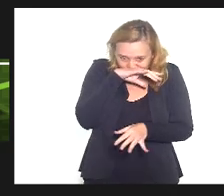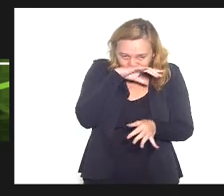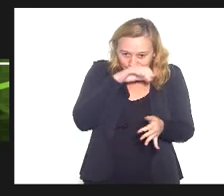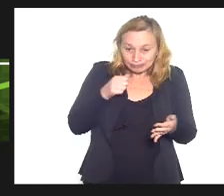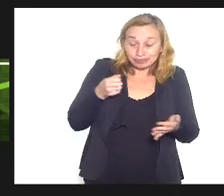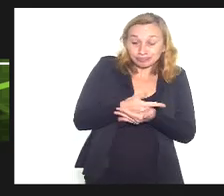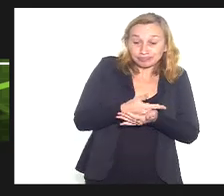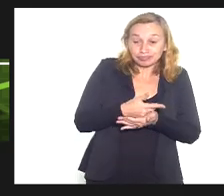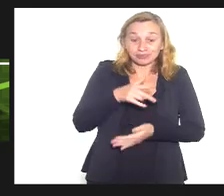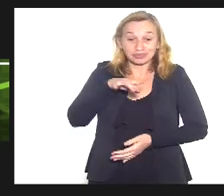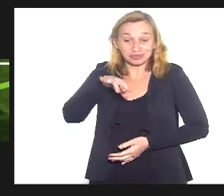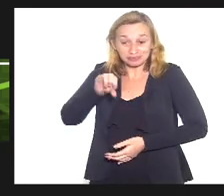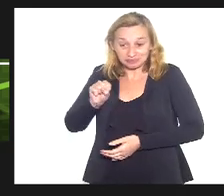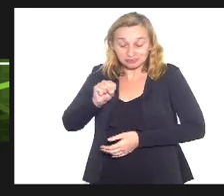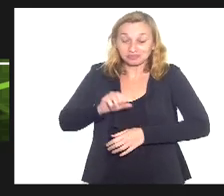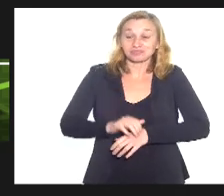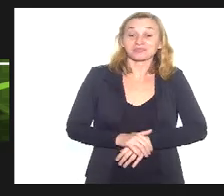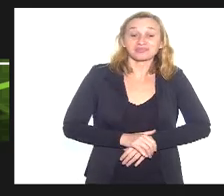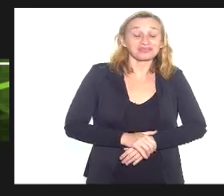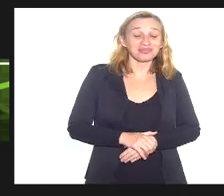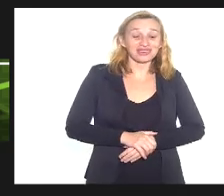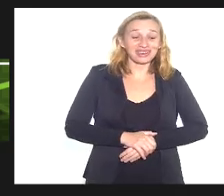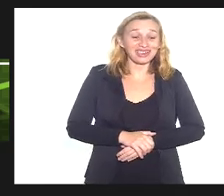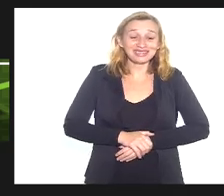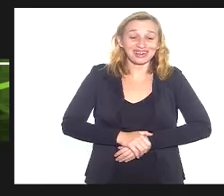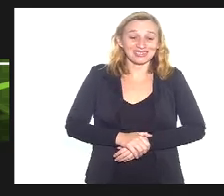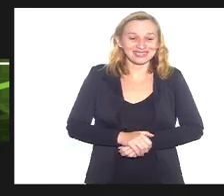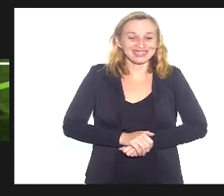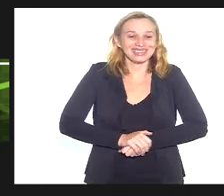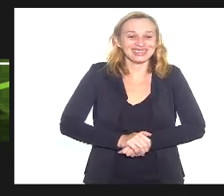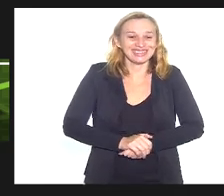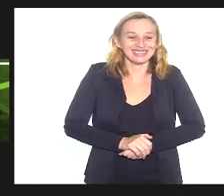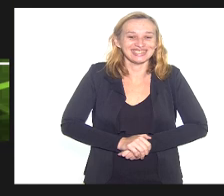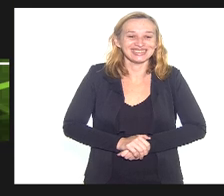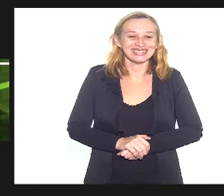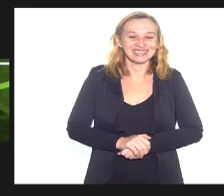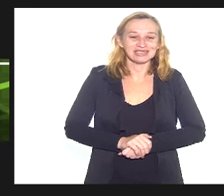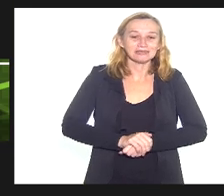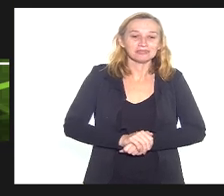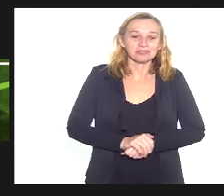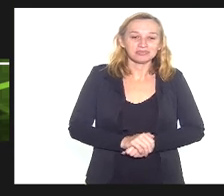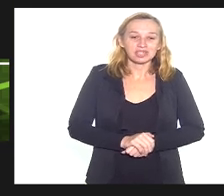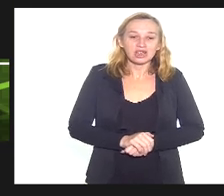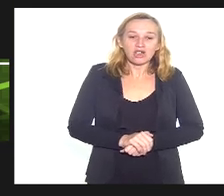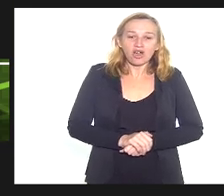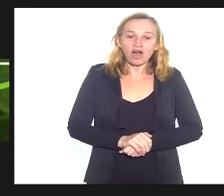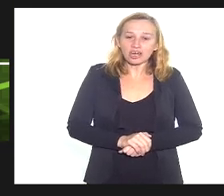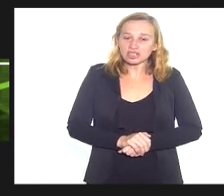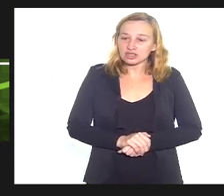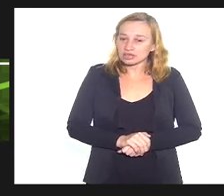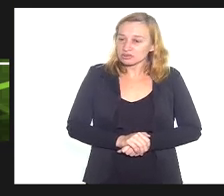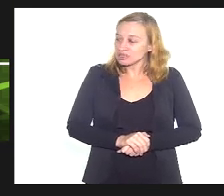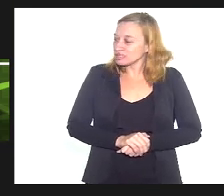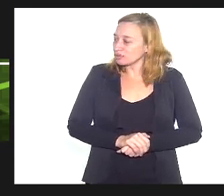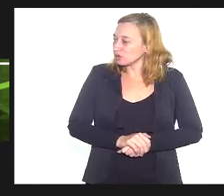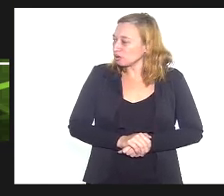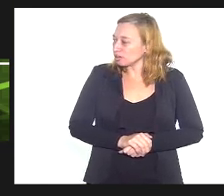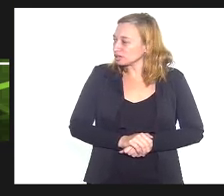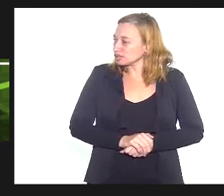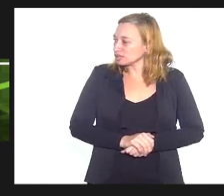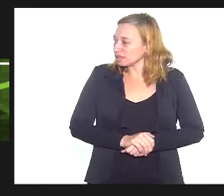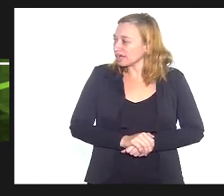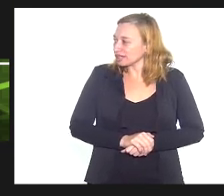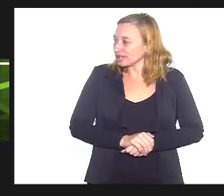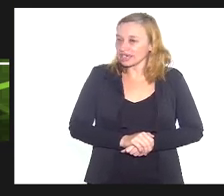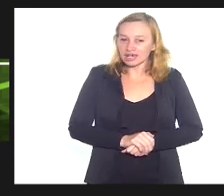royalties, né? Salvo erro de memória, o royalties foi diminuído para 5%, né?